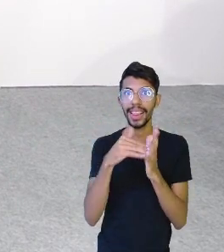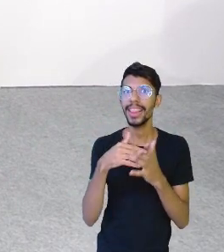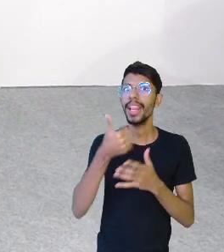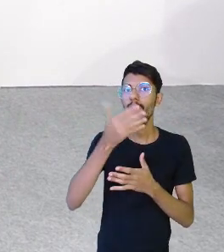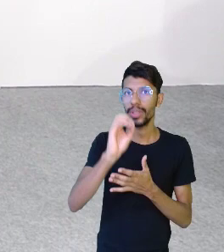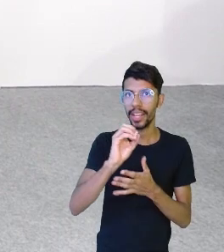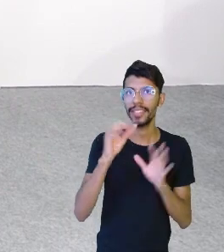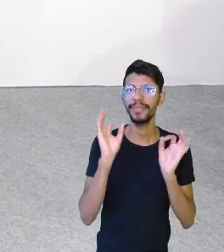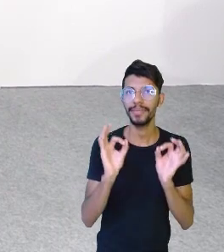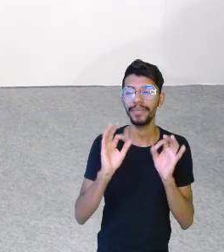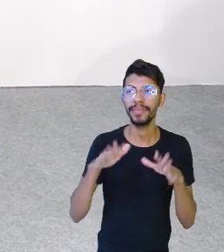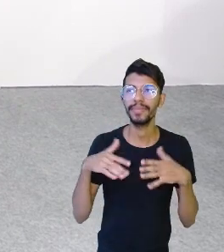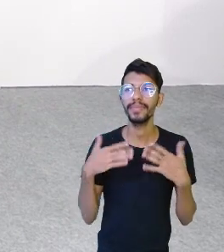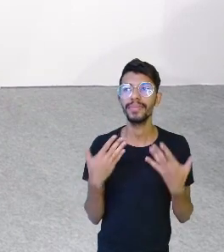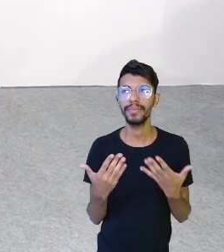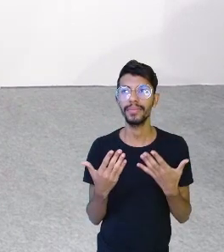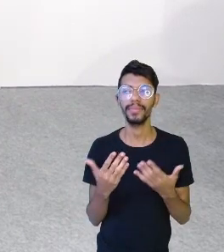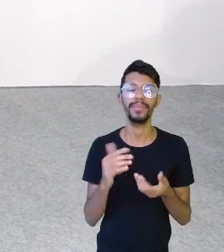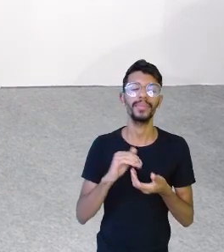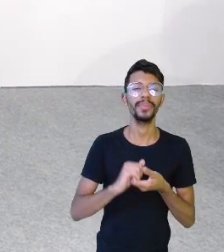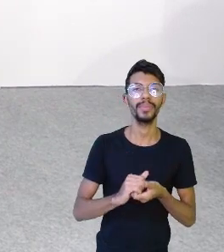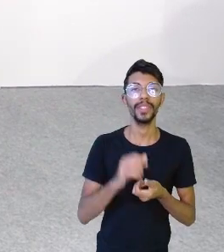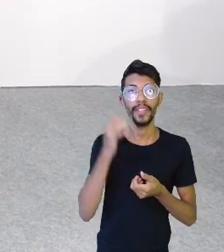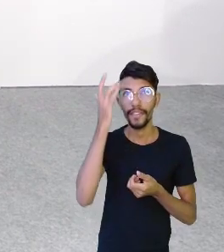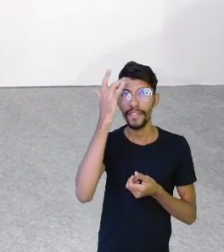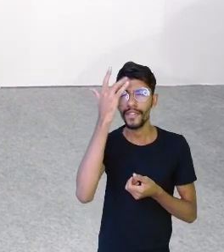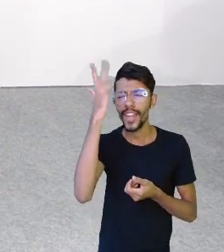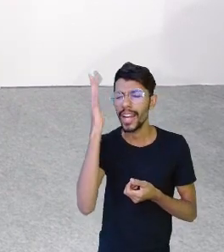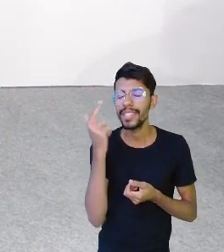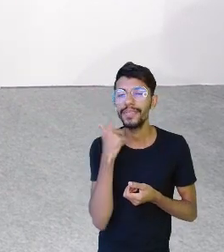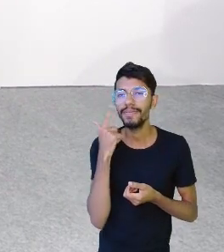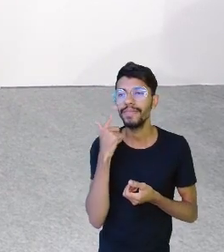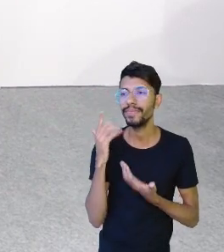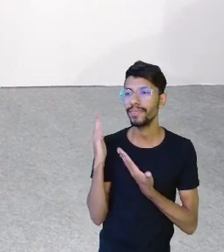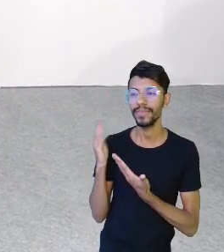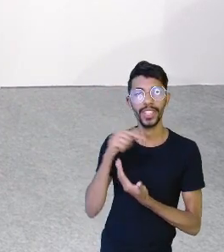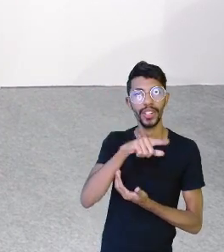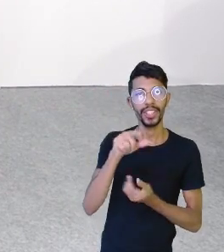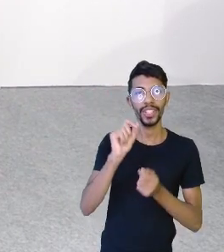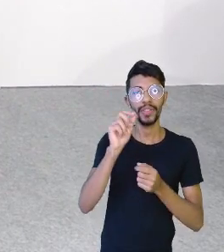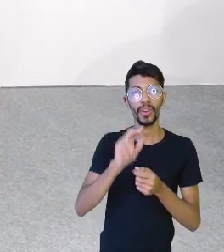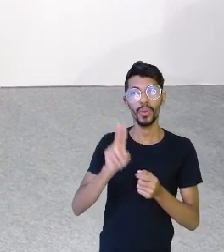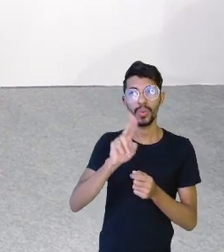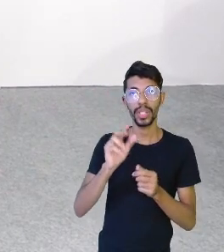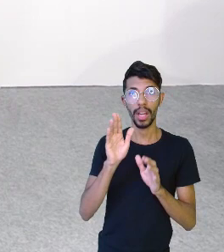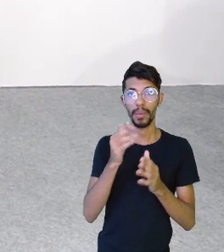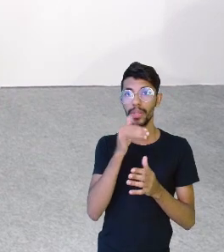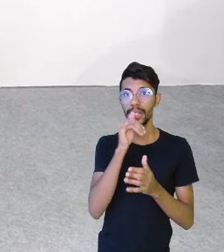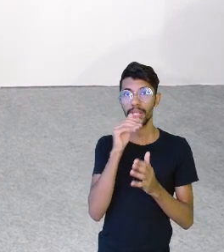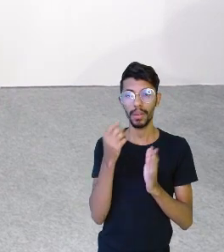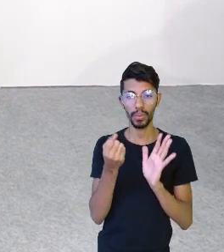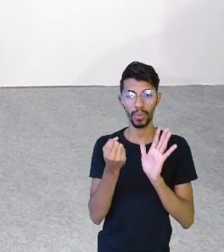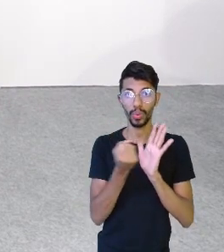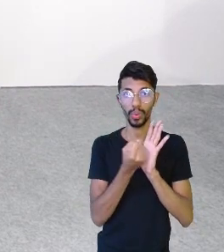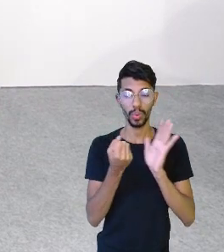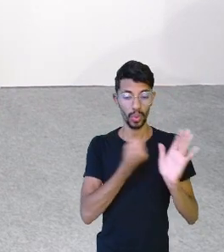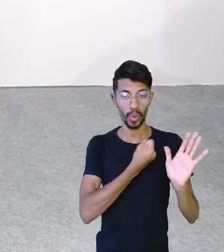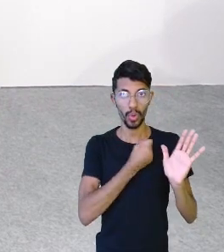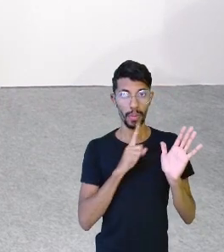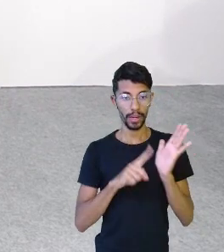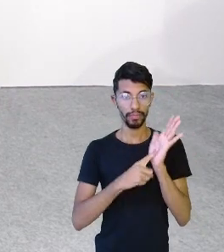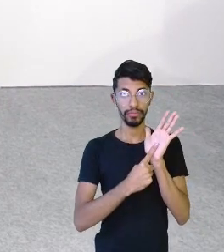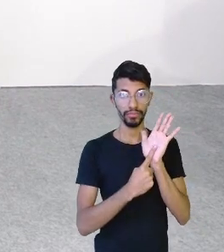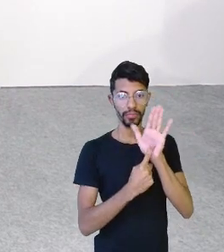E olha só como é fácil. Vocês vão colocar os numerais virados de cabeça para baixo.